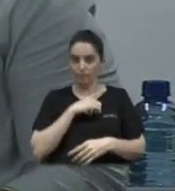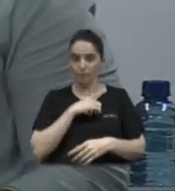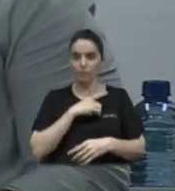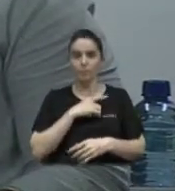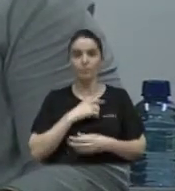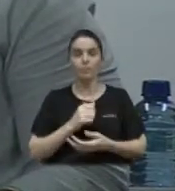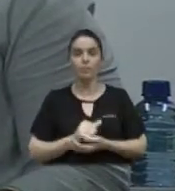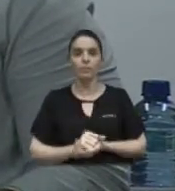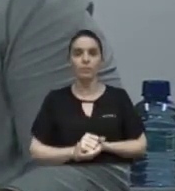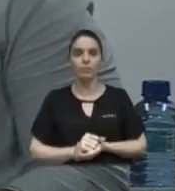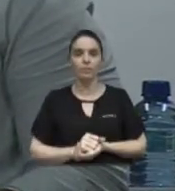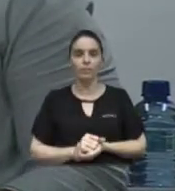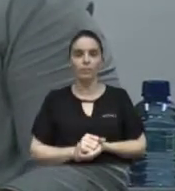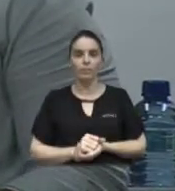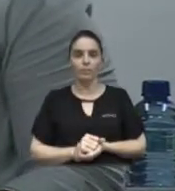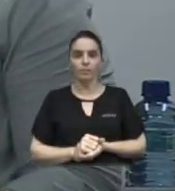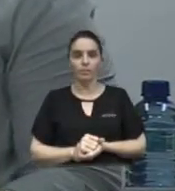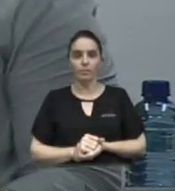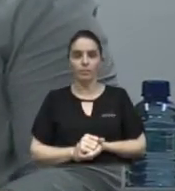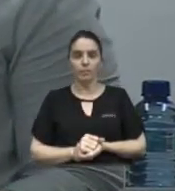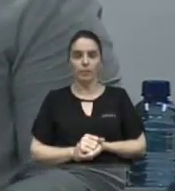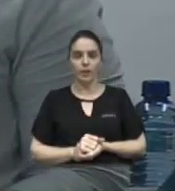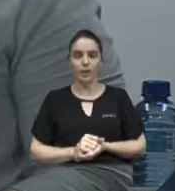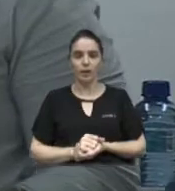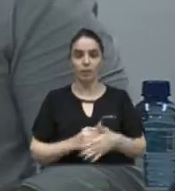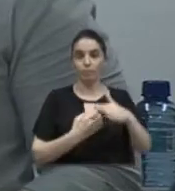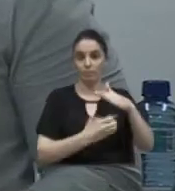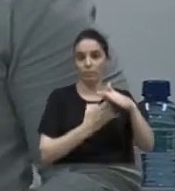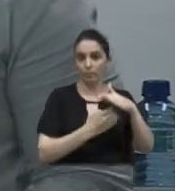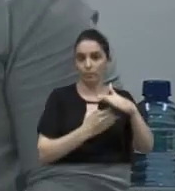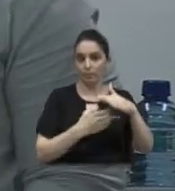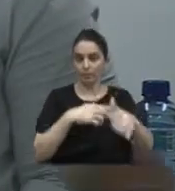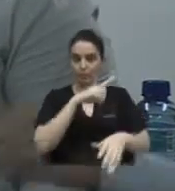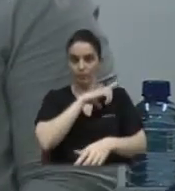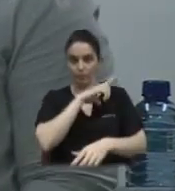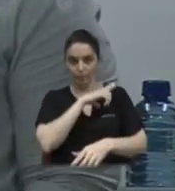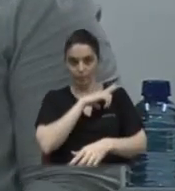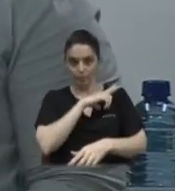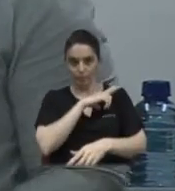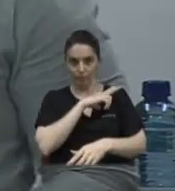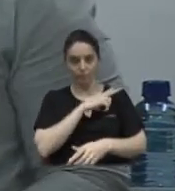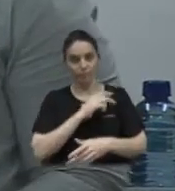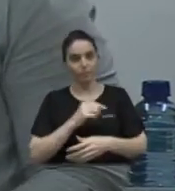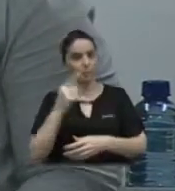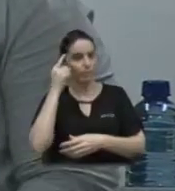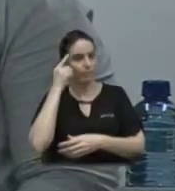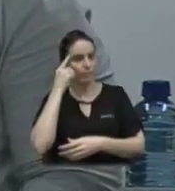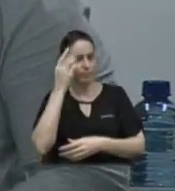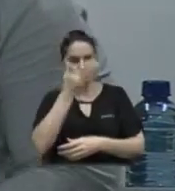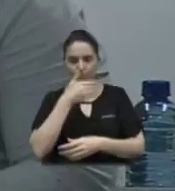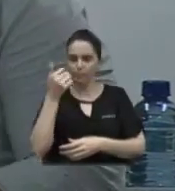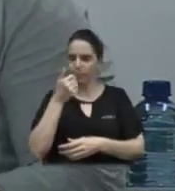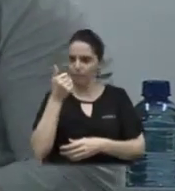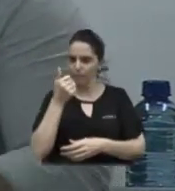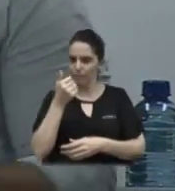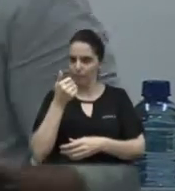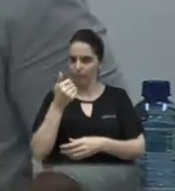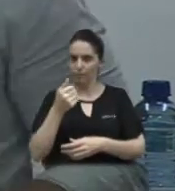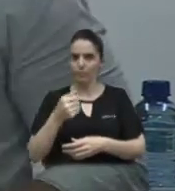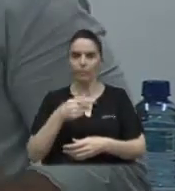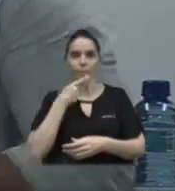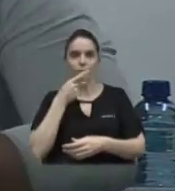com relação à privatização. Eu acho que não é assim também, vamos privatizar e agora